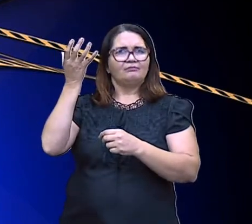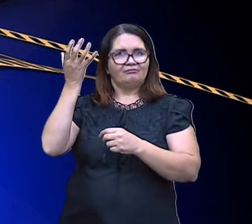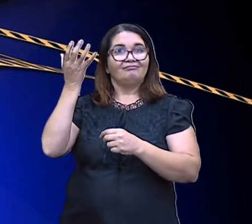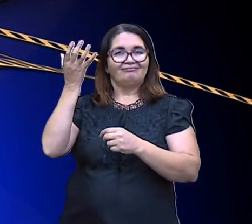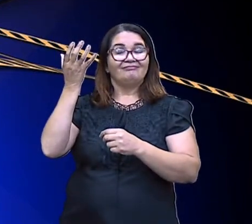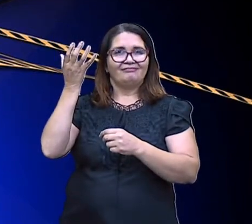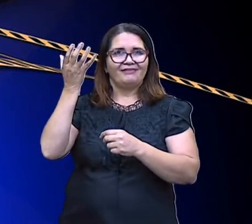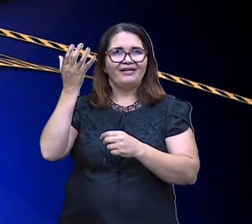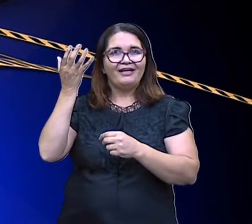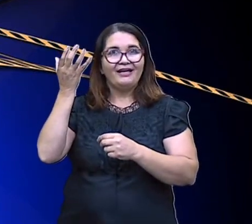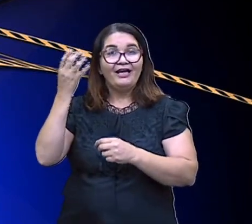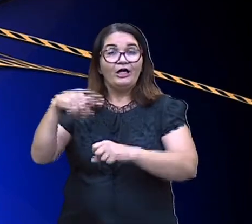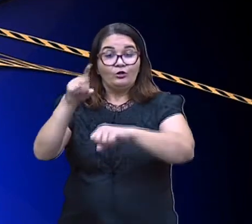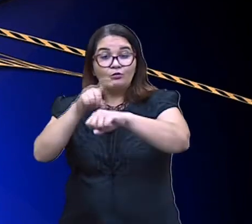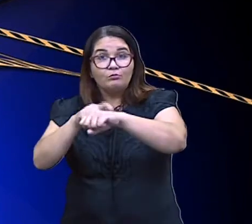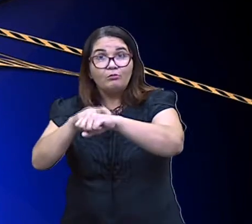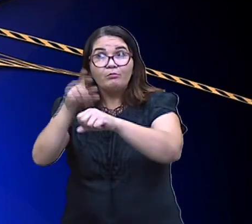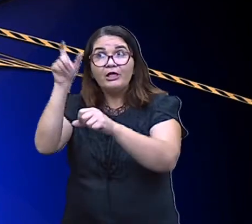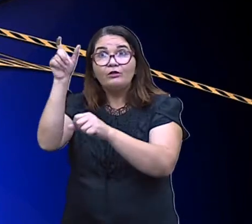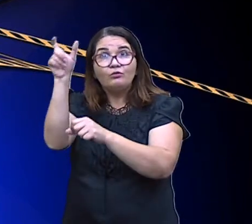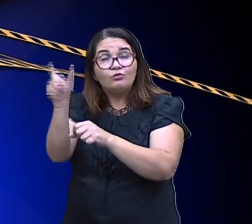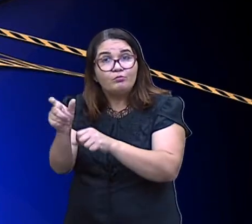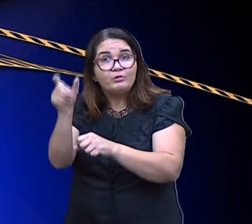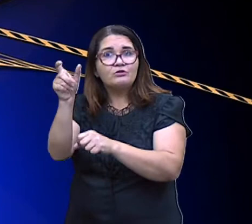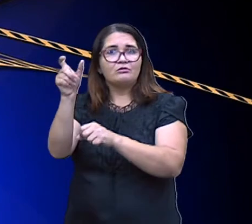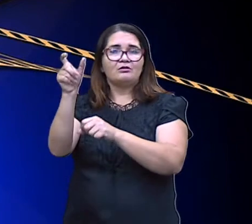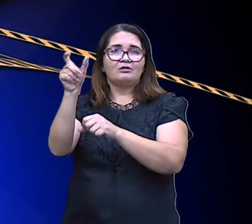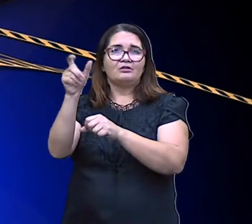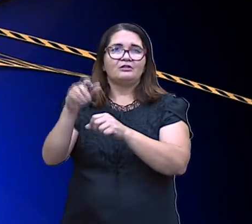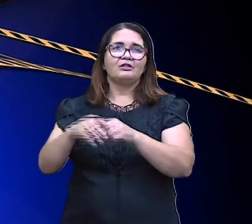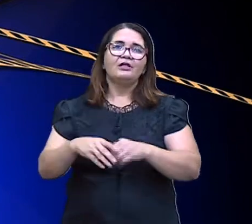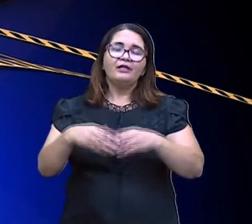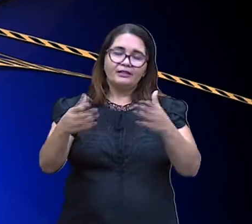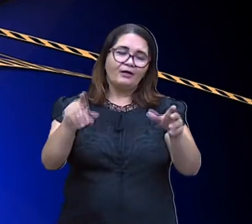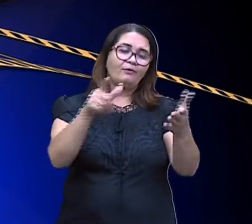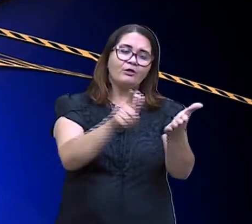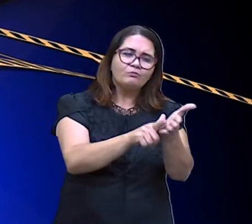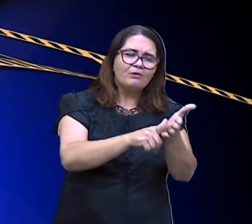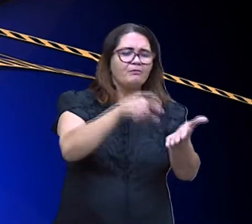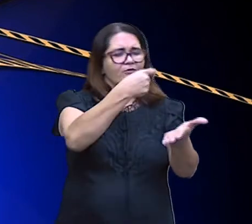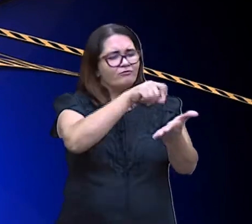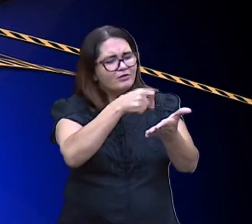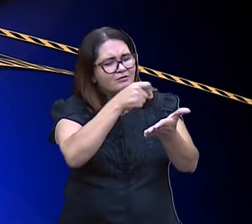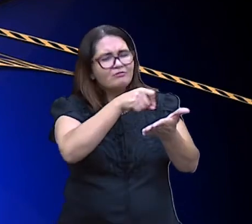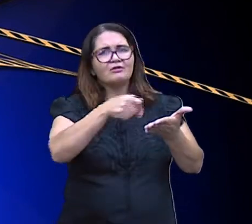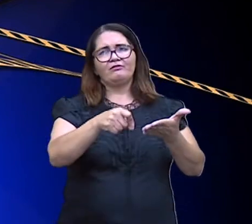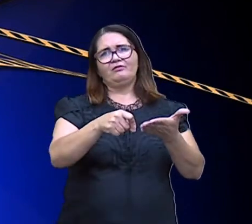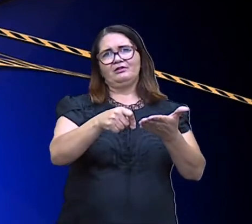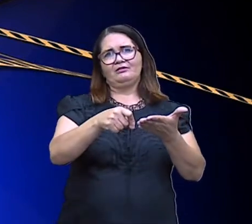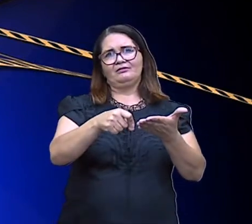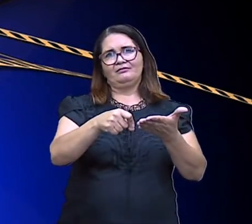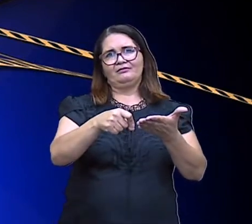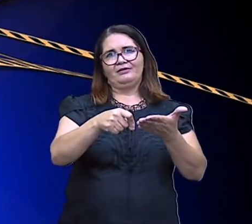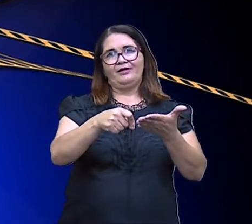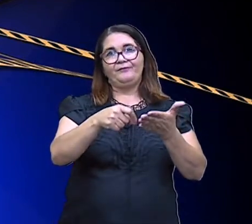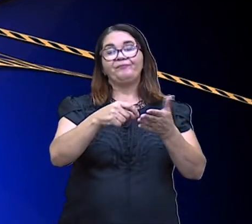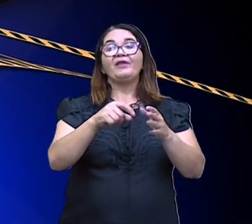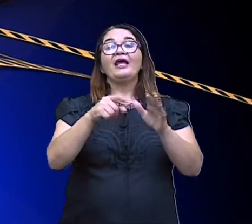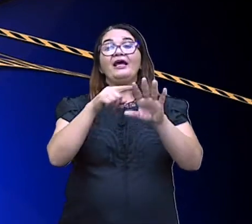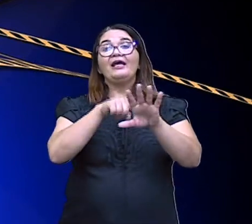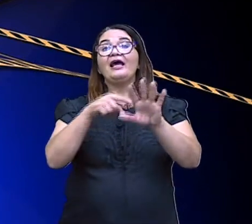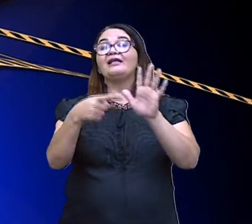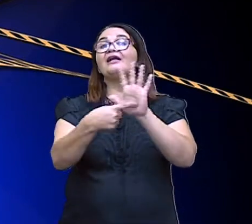Isso tudo depois de colocar a ideia aí do roteiro no papel. Através de quê? Do argumento. E chegamos